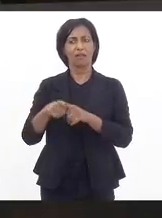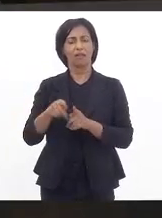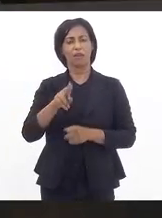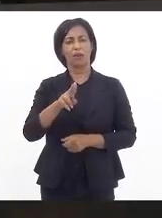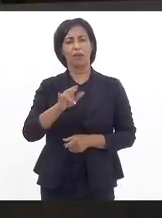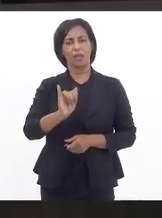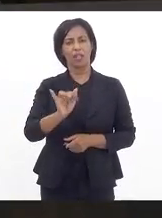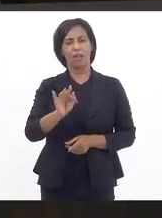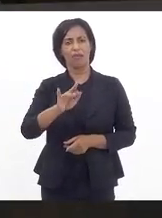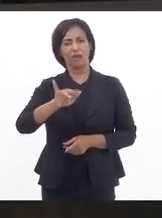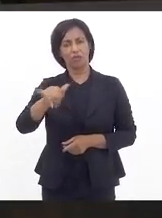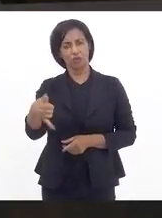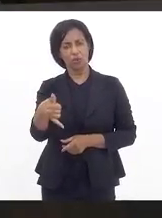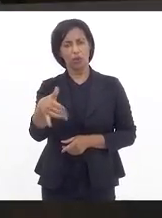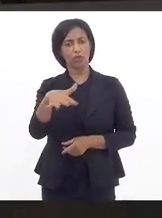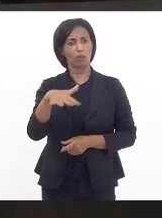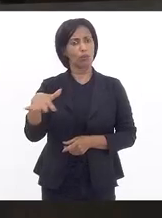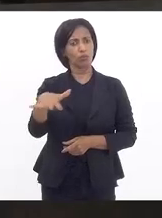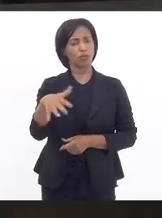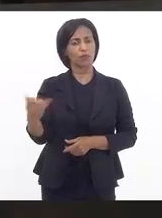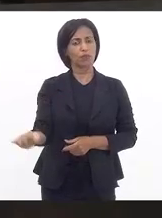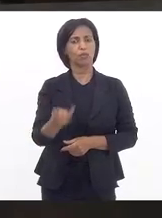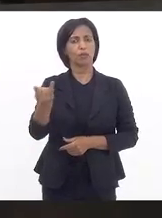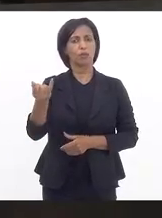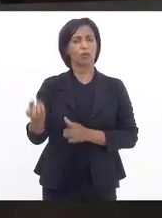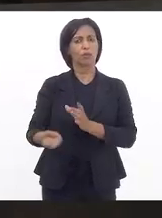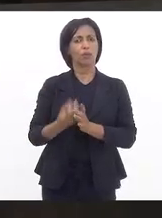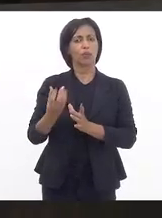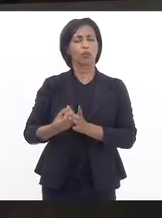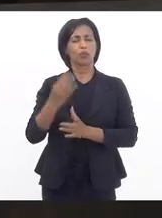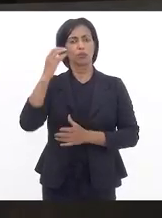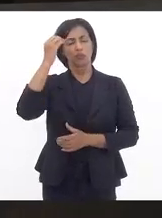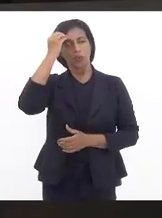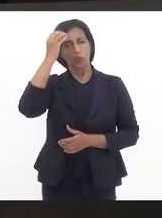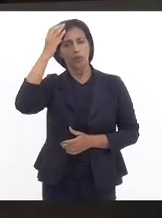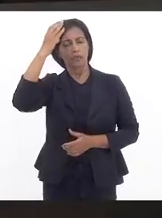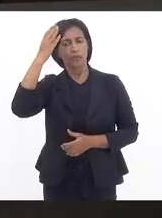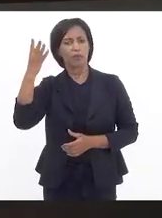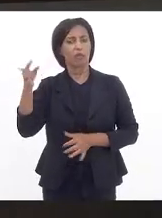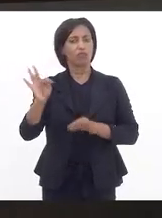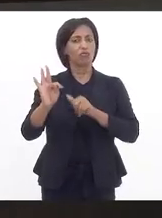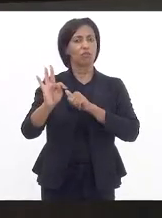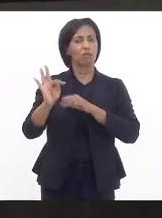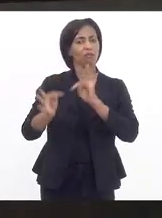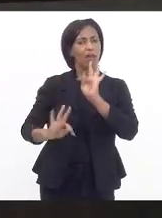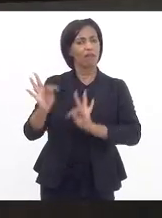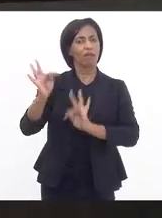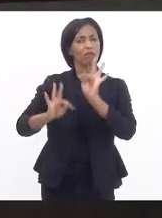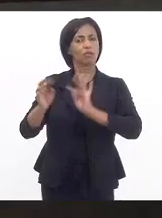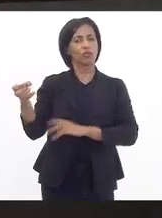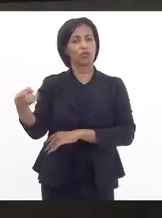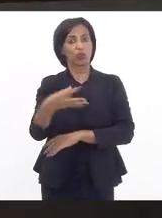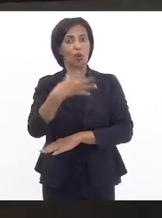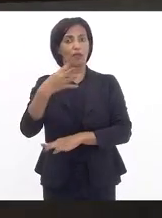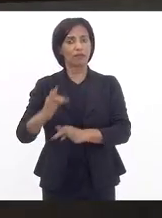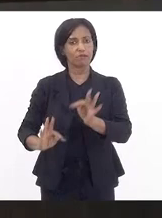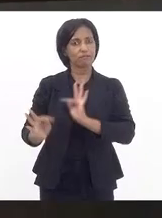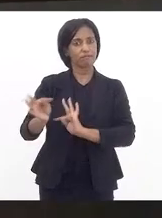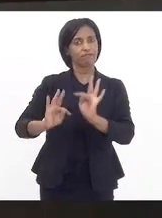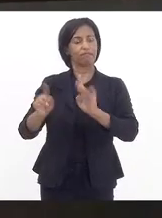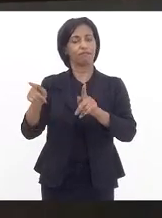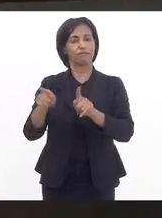como IFRJ vamos espaço importante de produção de conhecimento de tecnologias de novas tecnologias